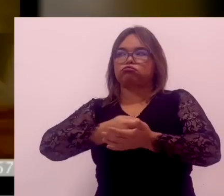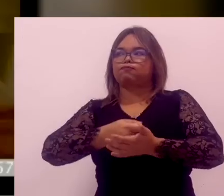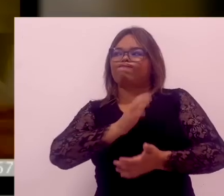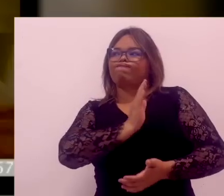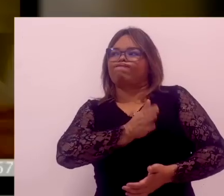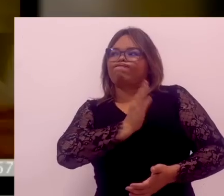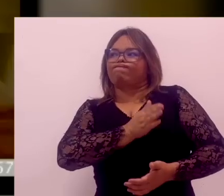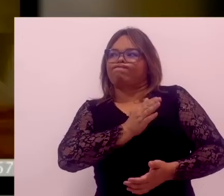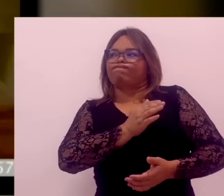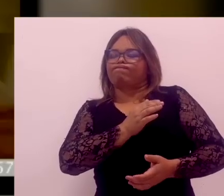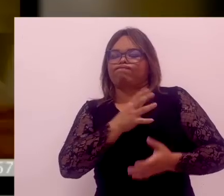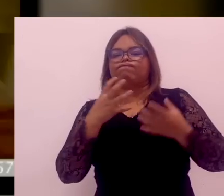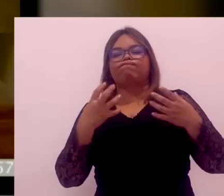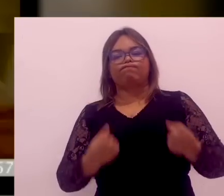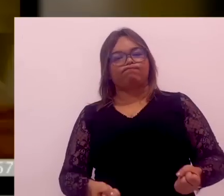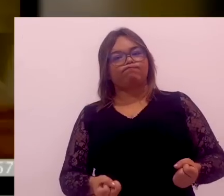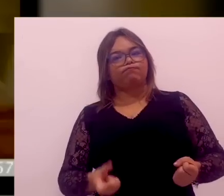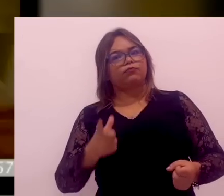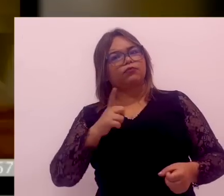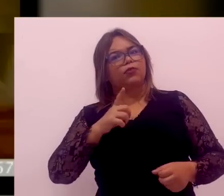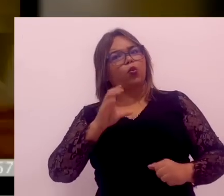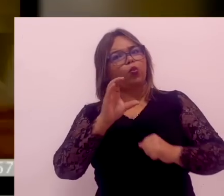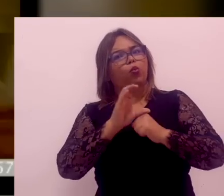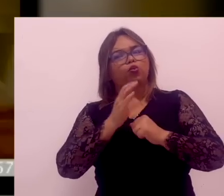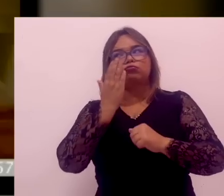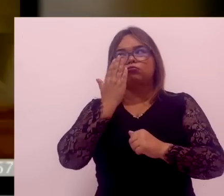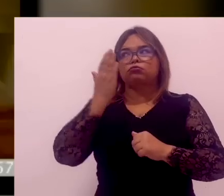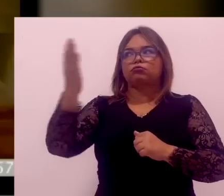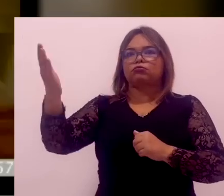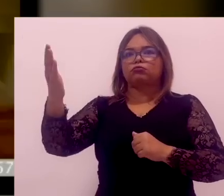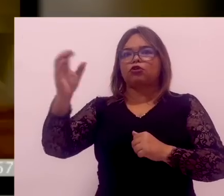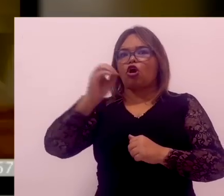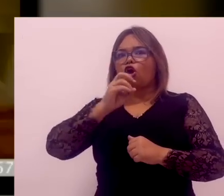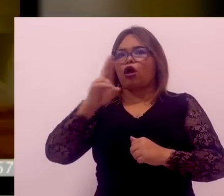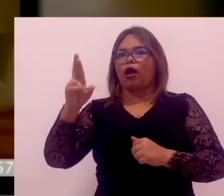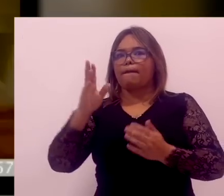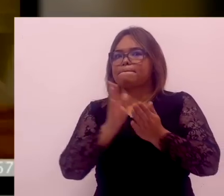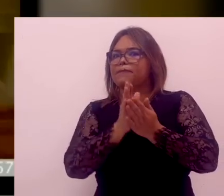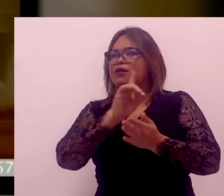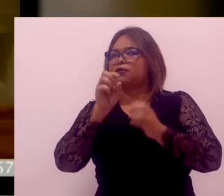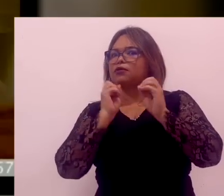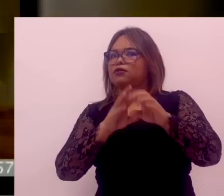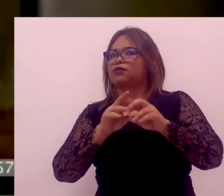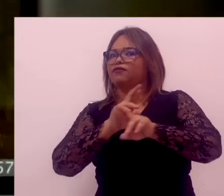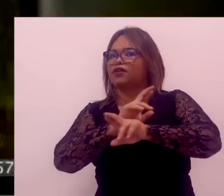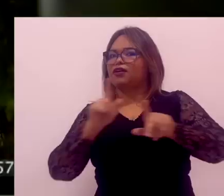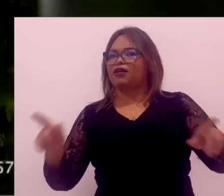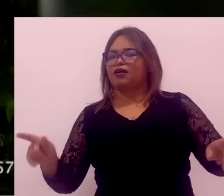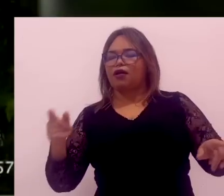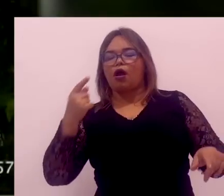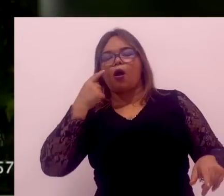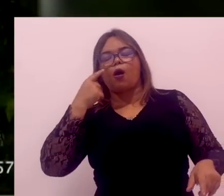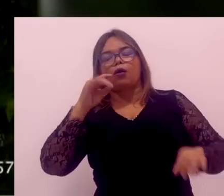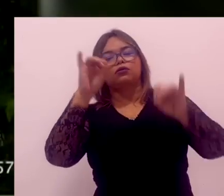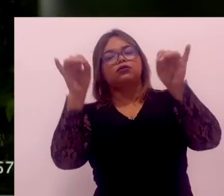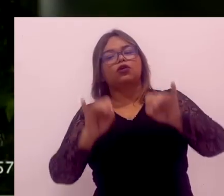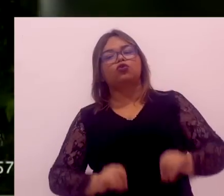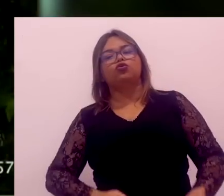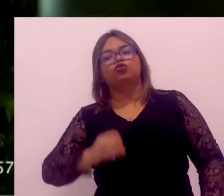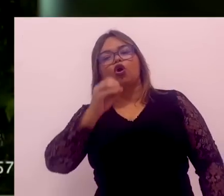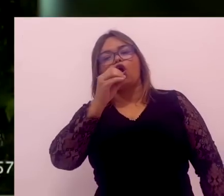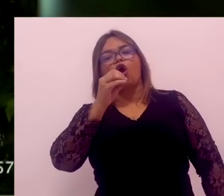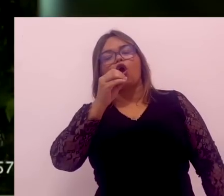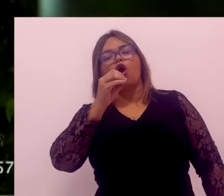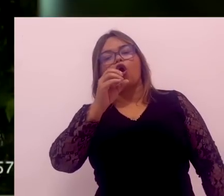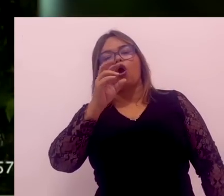Bíblia proíbe. Agora, ali está o Deus Horus. Note que ele é sempre representado com o dedo na boca. A sua religião é